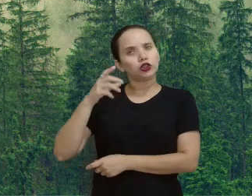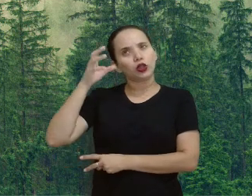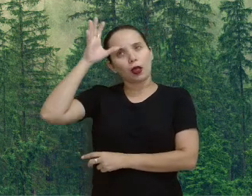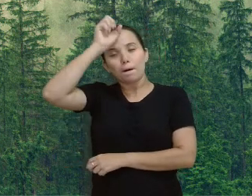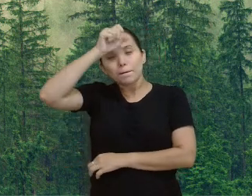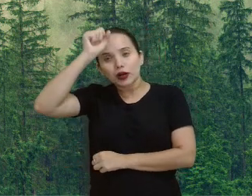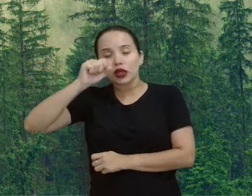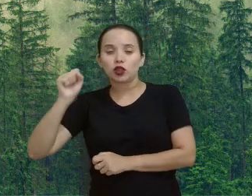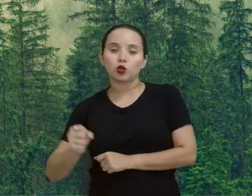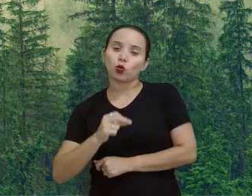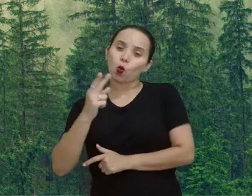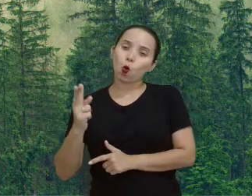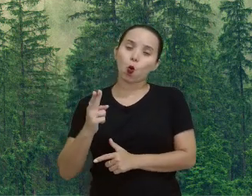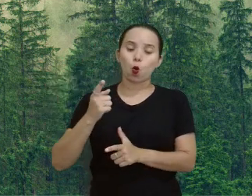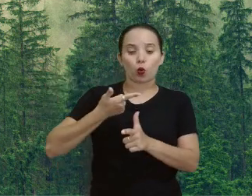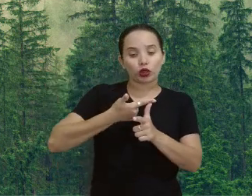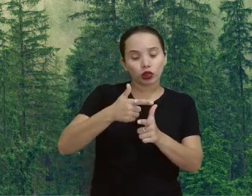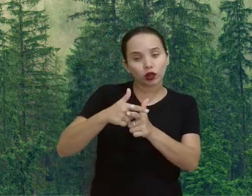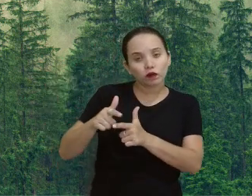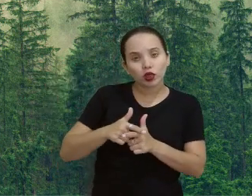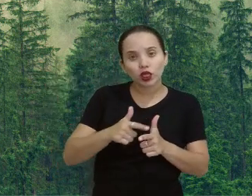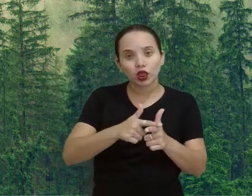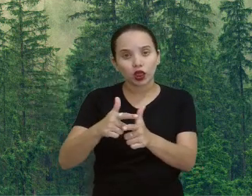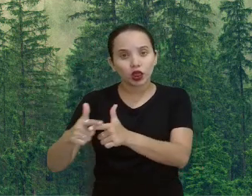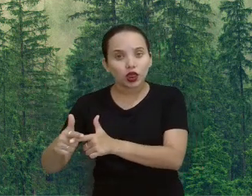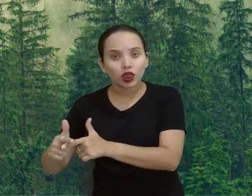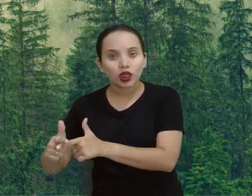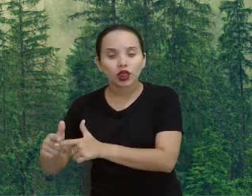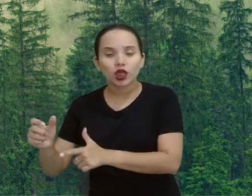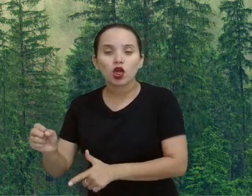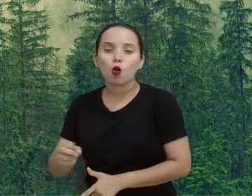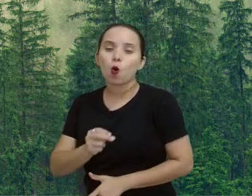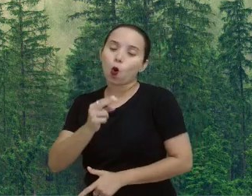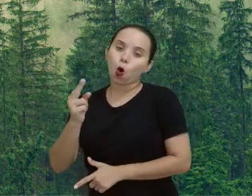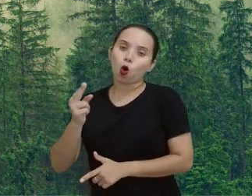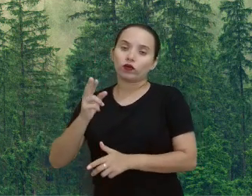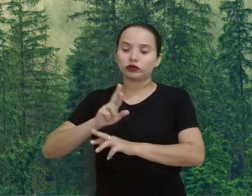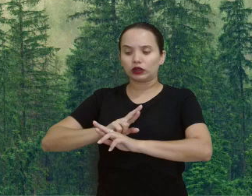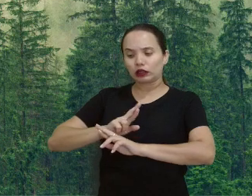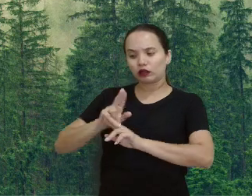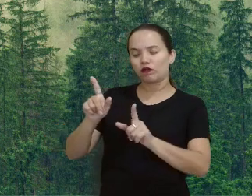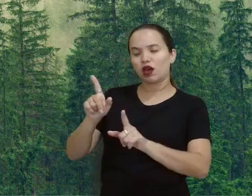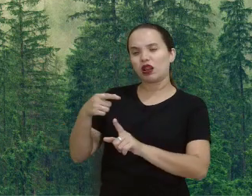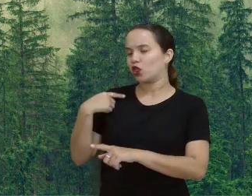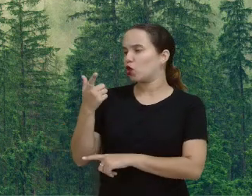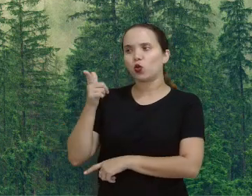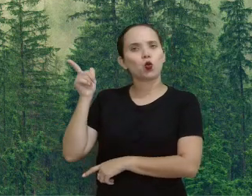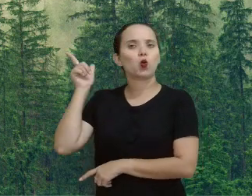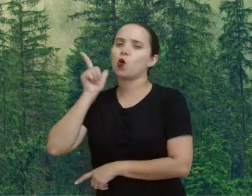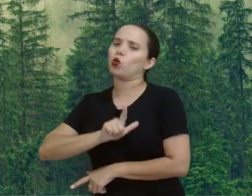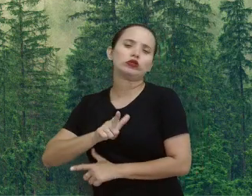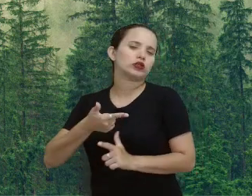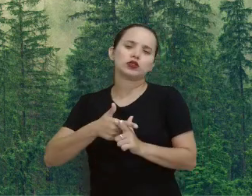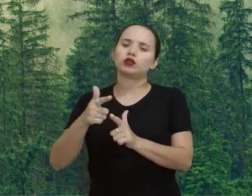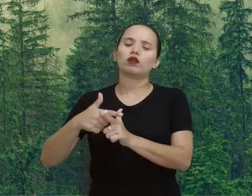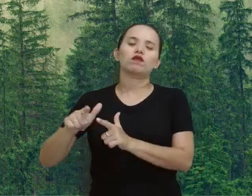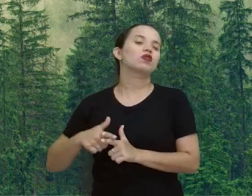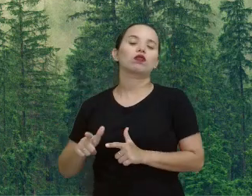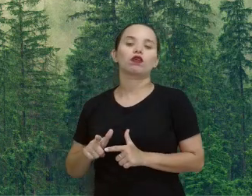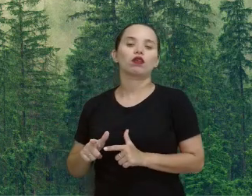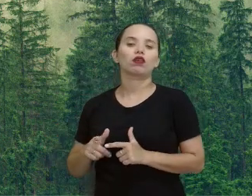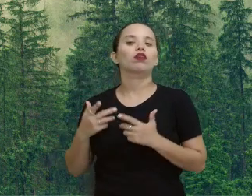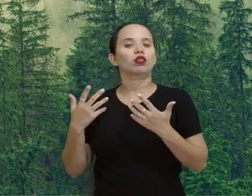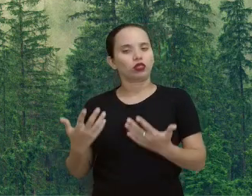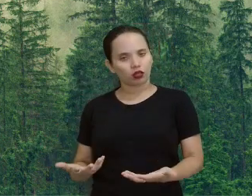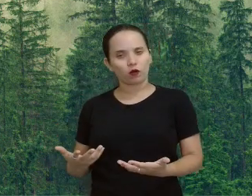muito tranquilo com dividir o que a gente tem, ou a gente vai estar na situação contrária, vai ter dificuldade, vai ser avarento. Então, isso é uma